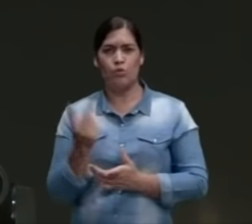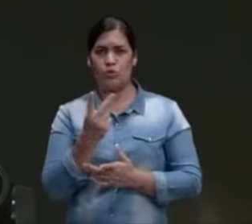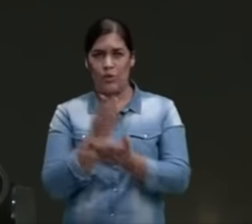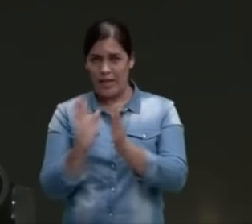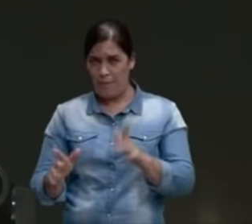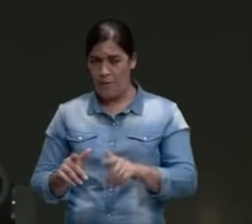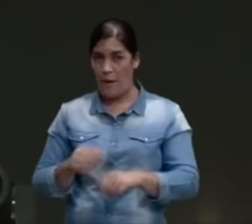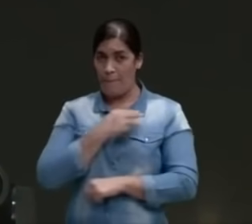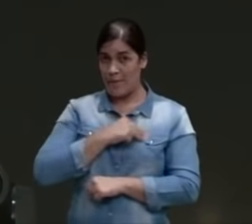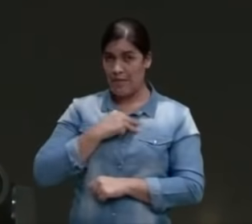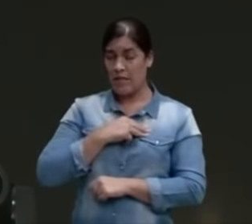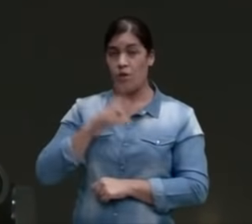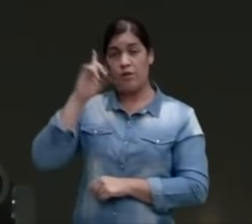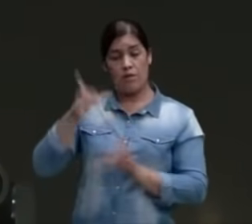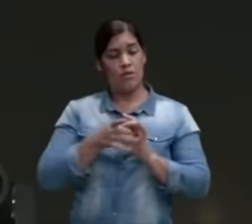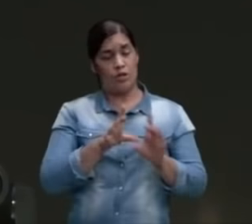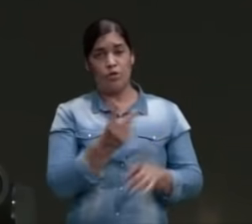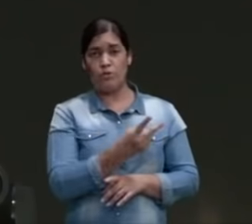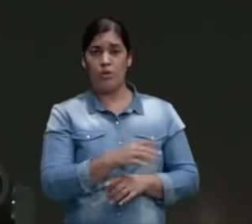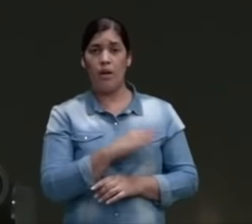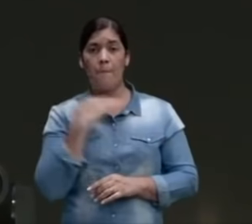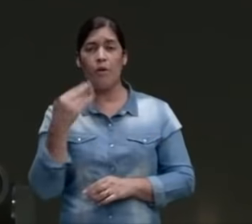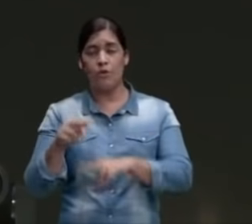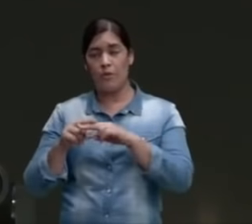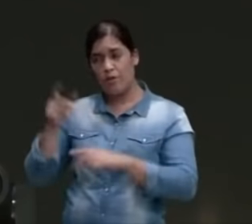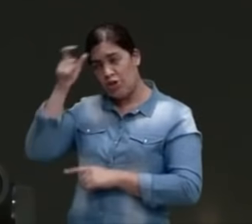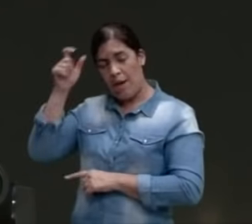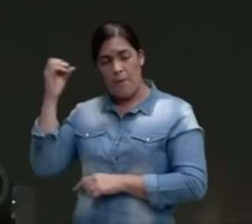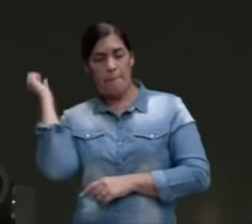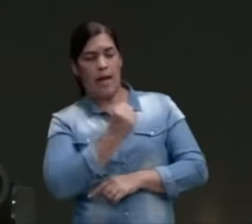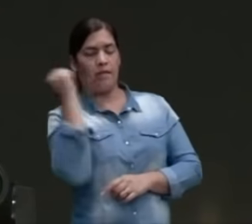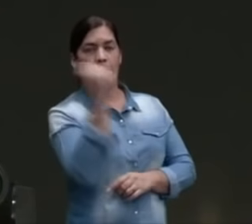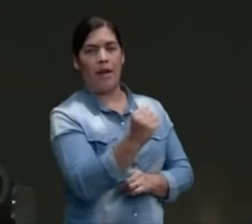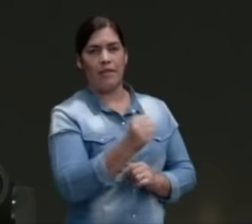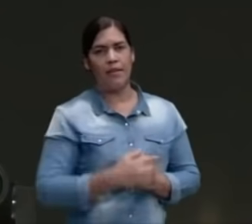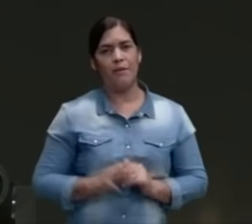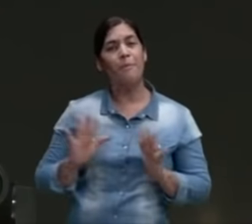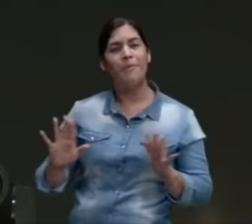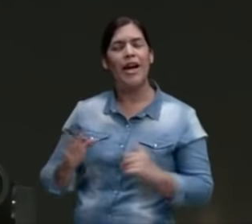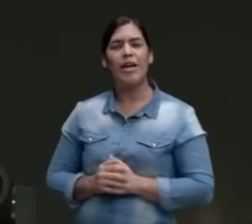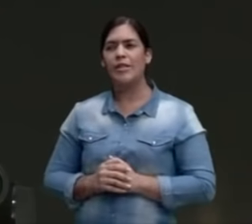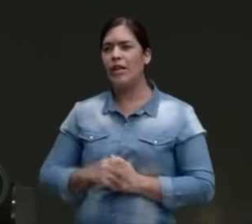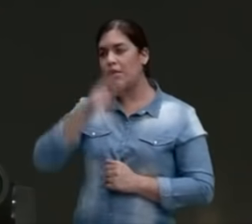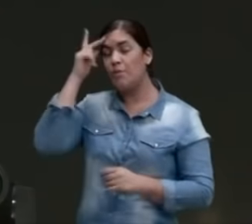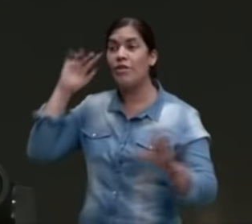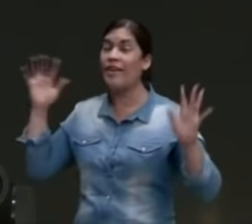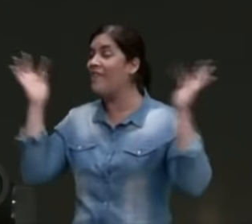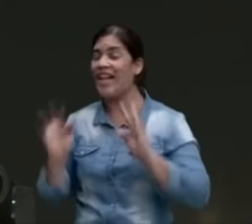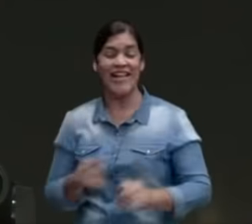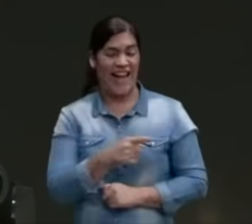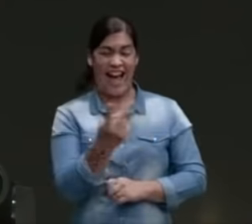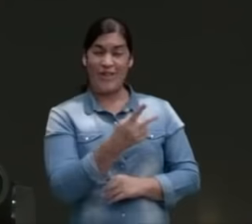Deus permitiu que eles fossem mortos pelo anticristo. Então quando eles foram mortos, as pessoas ficaram tão felizes e começaram a